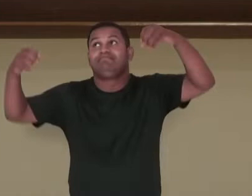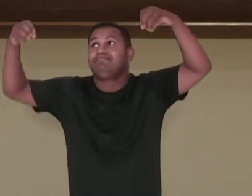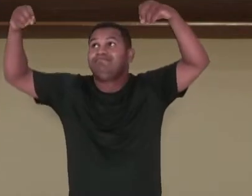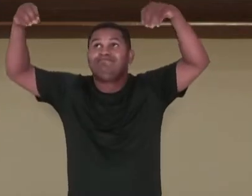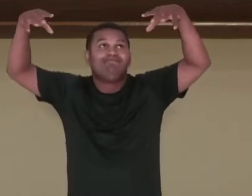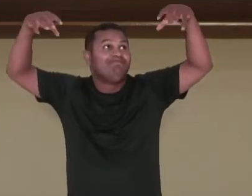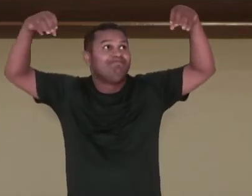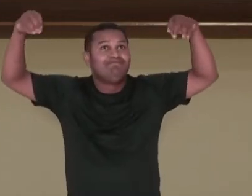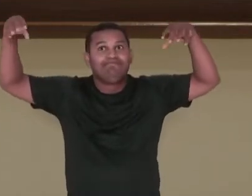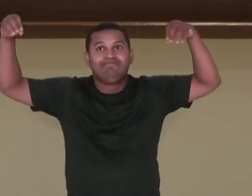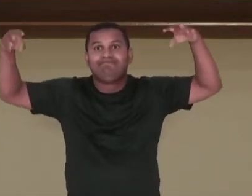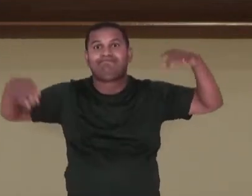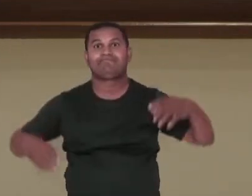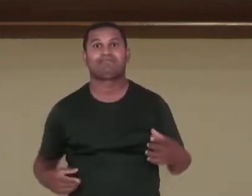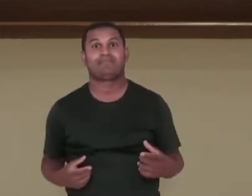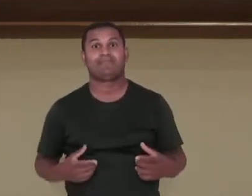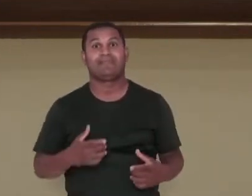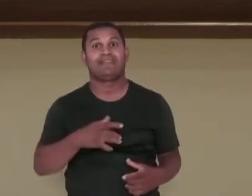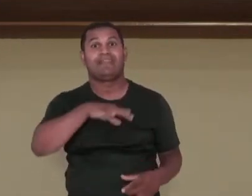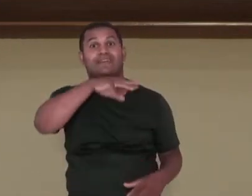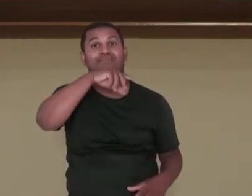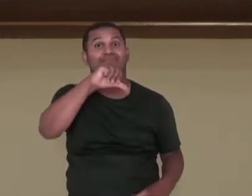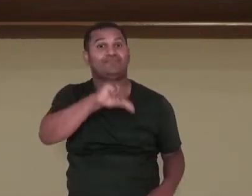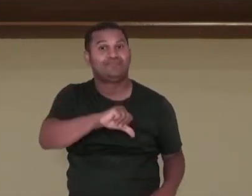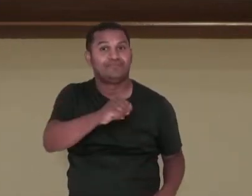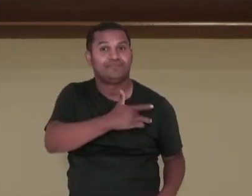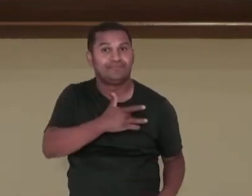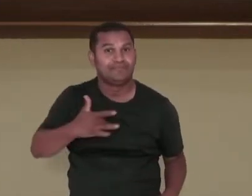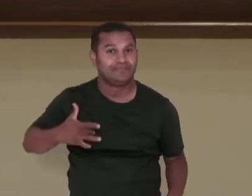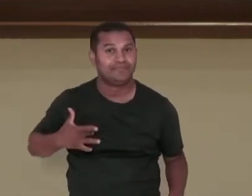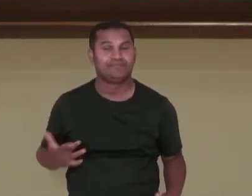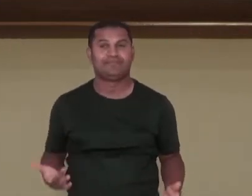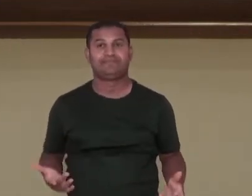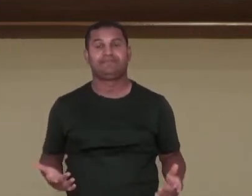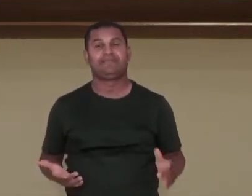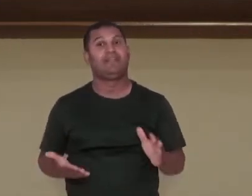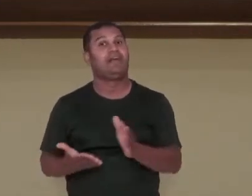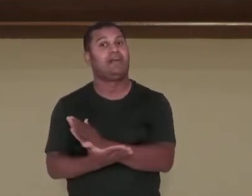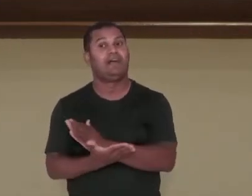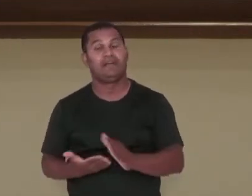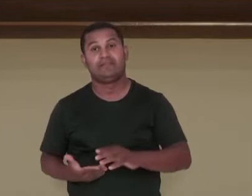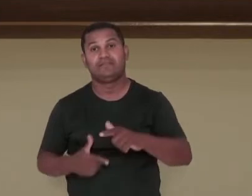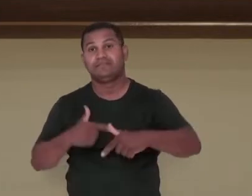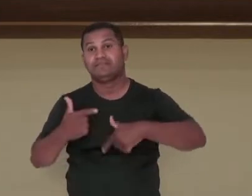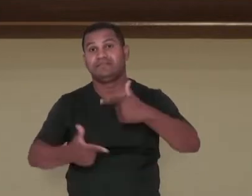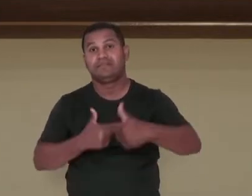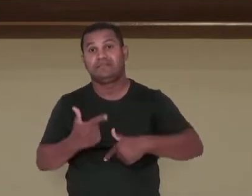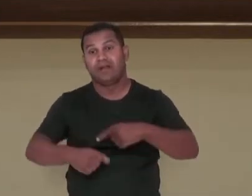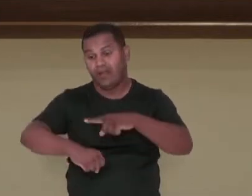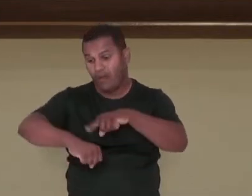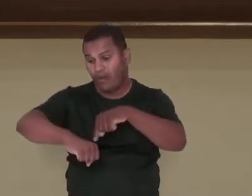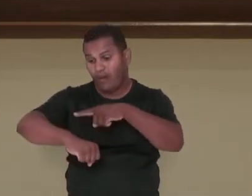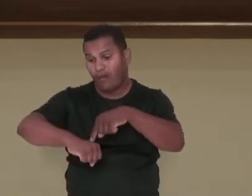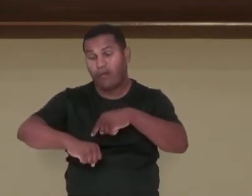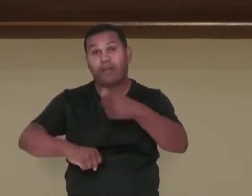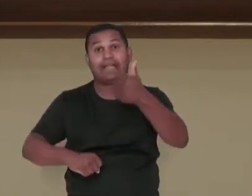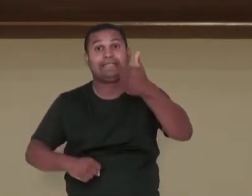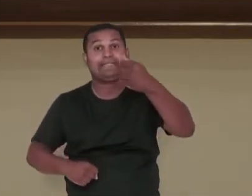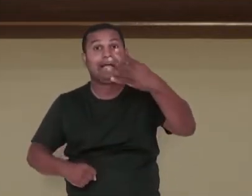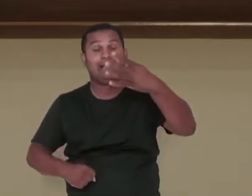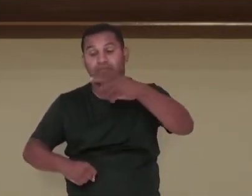não tinham ventilação adequada, existia um trabalho que gerava ali em média de 14 a 16 horas